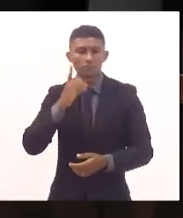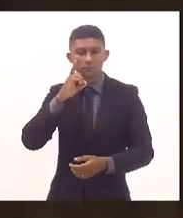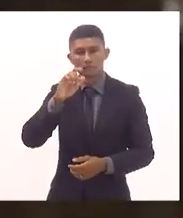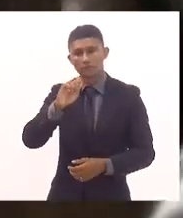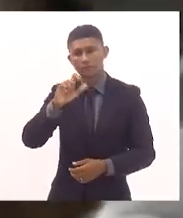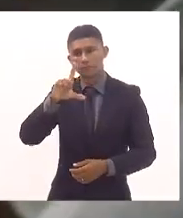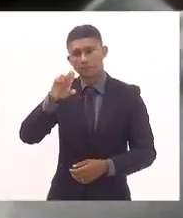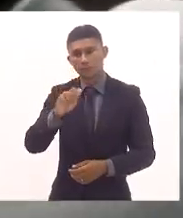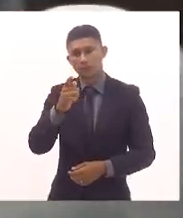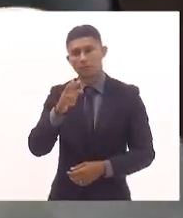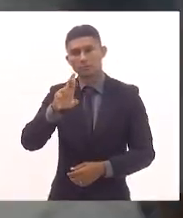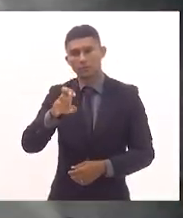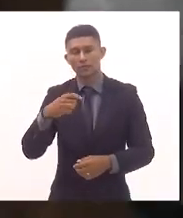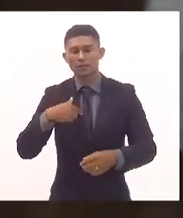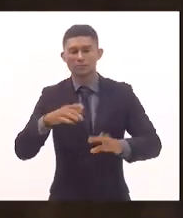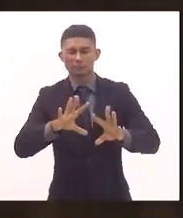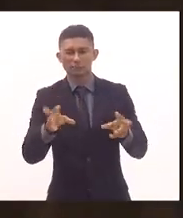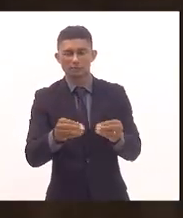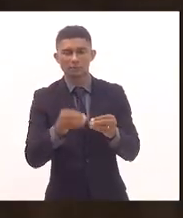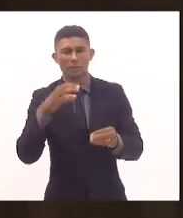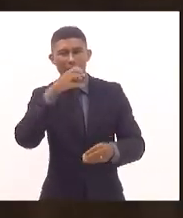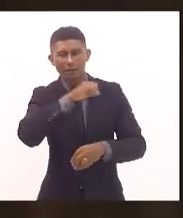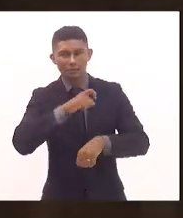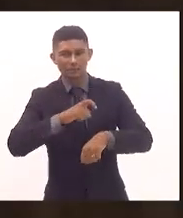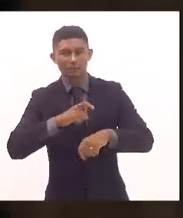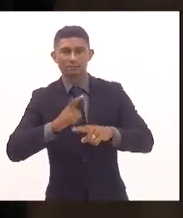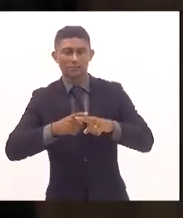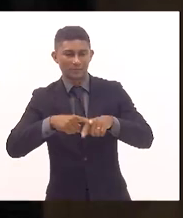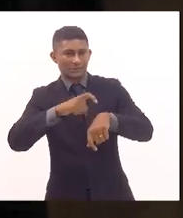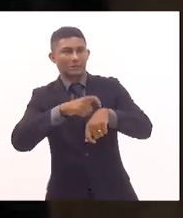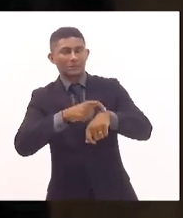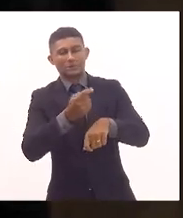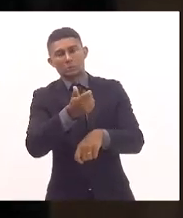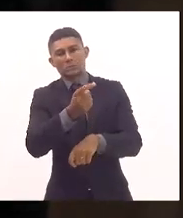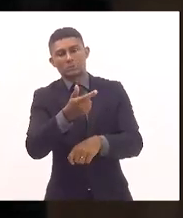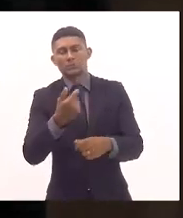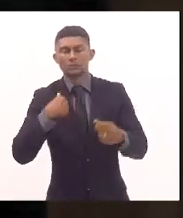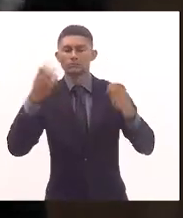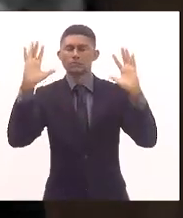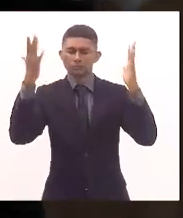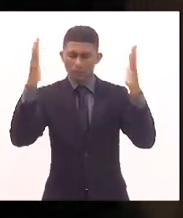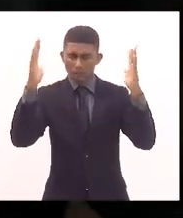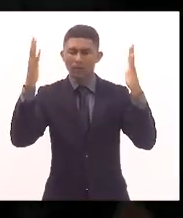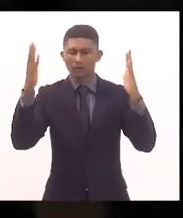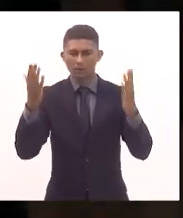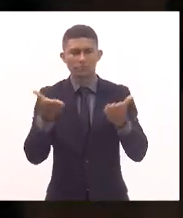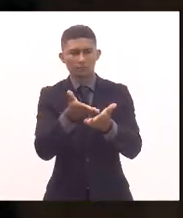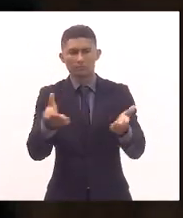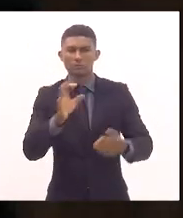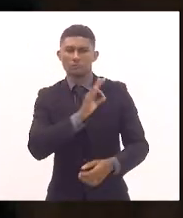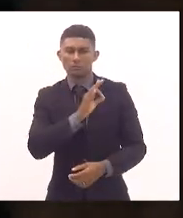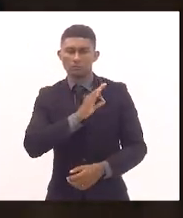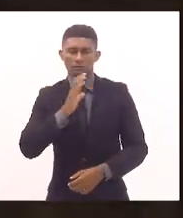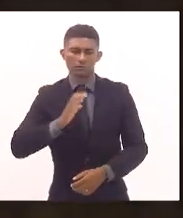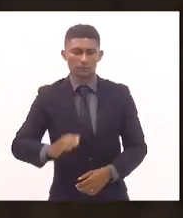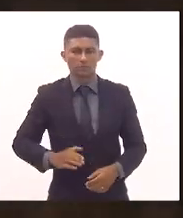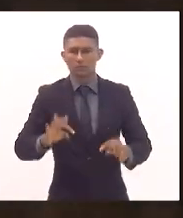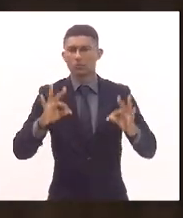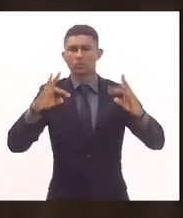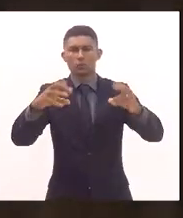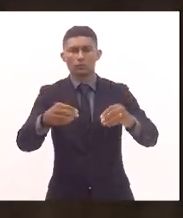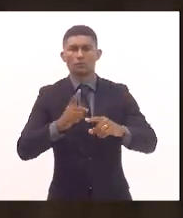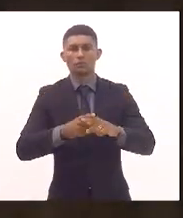Obrigado, presidente. Sendo muito breve, já que não me sobrou muito tempo, queria parabenizar todos os policiais civis por